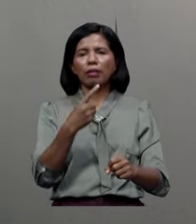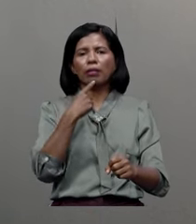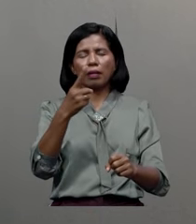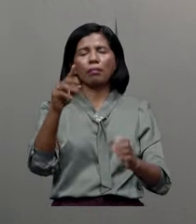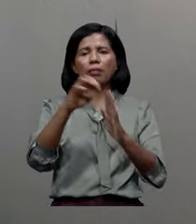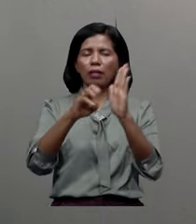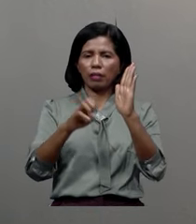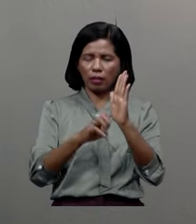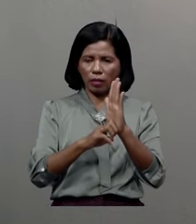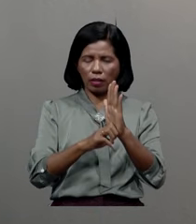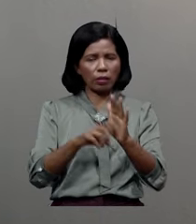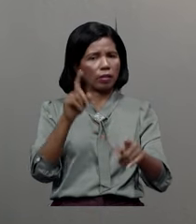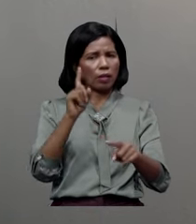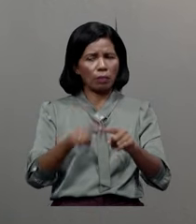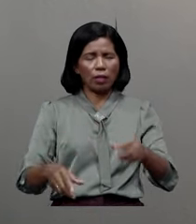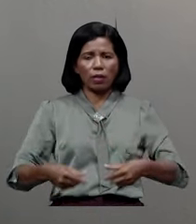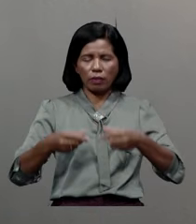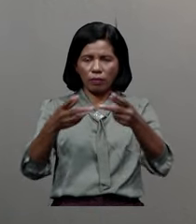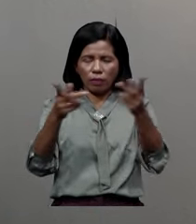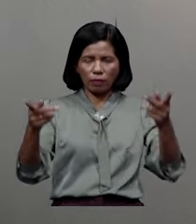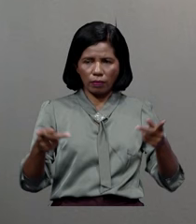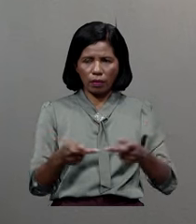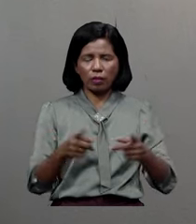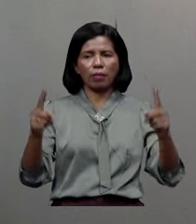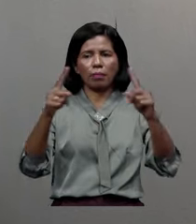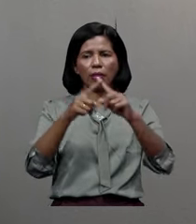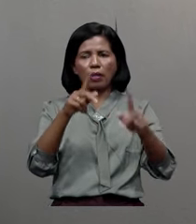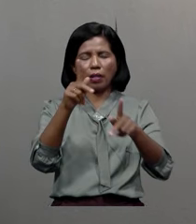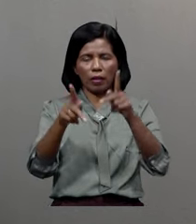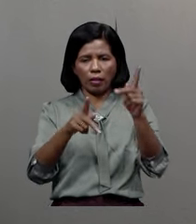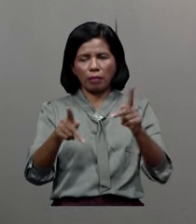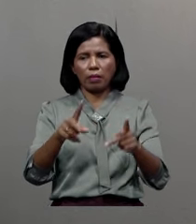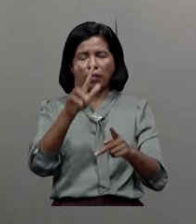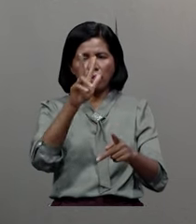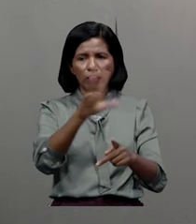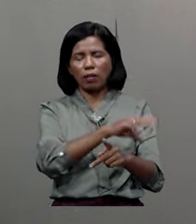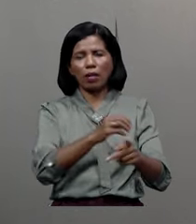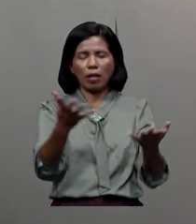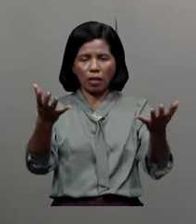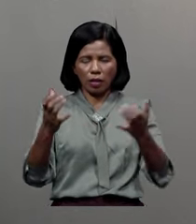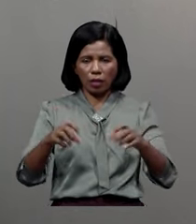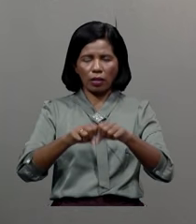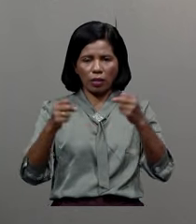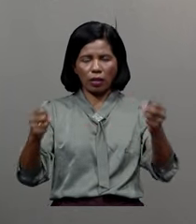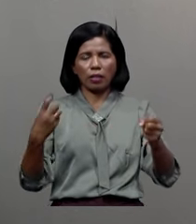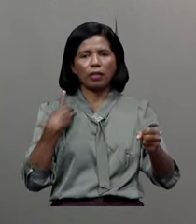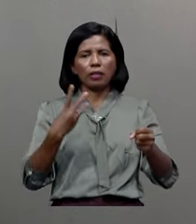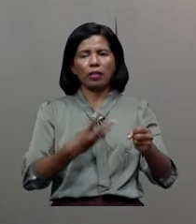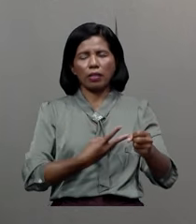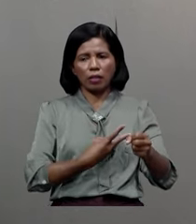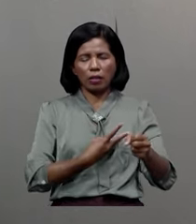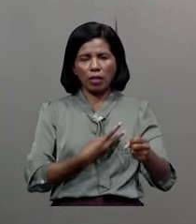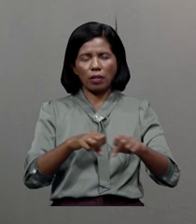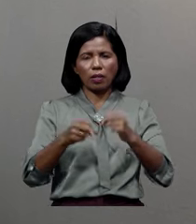estado atu labele fo fatin ba ema terceiro parte ne be maka hakarak destroy ita ne estava ida de ka destroy